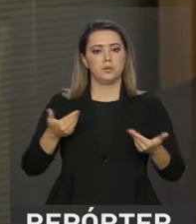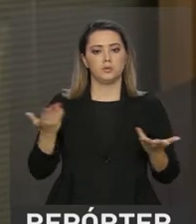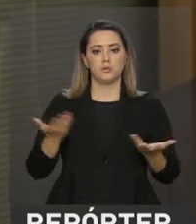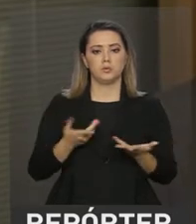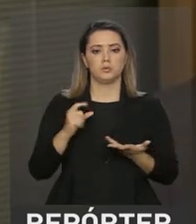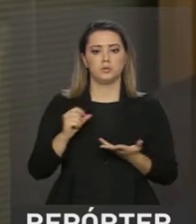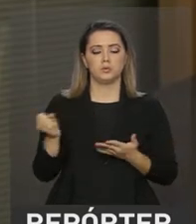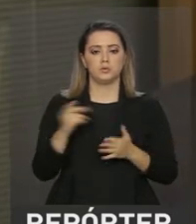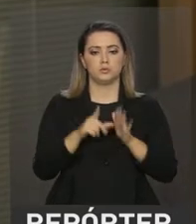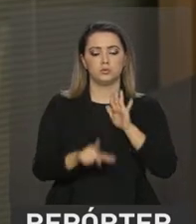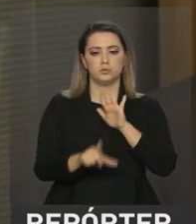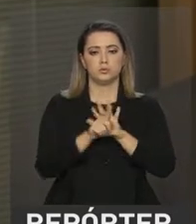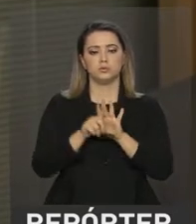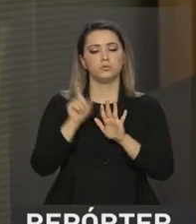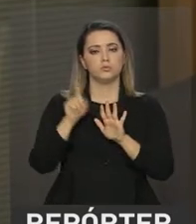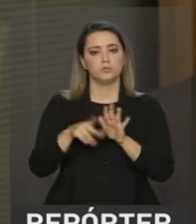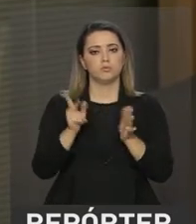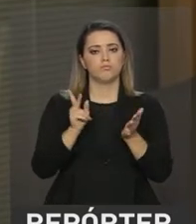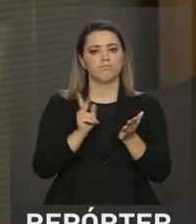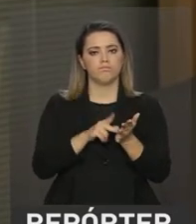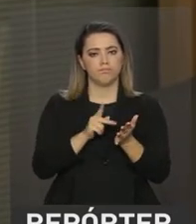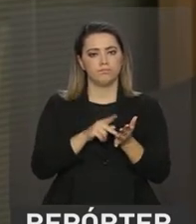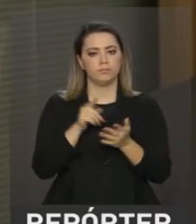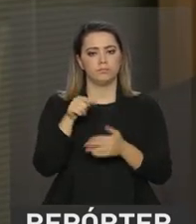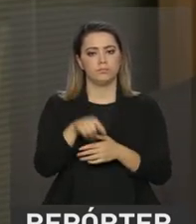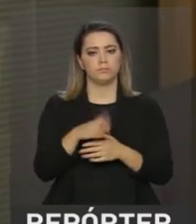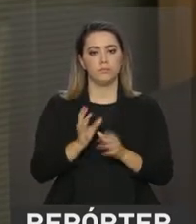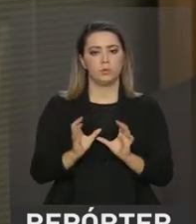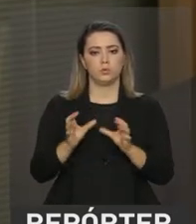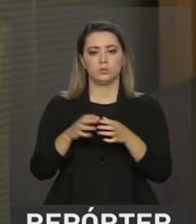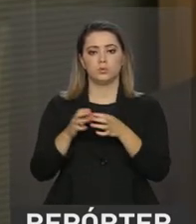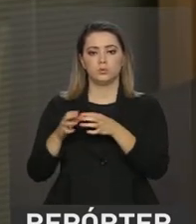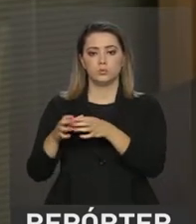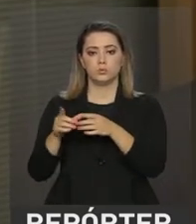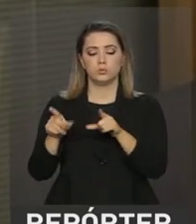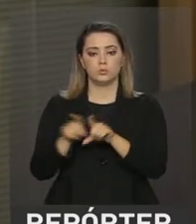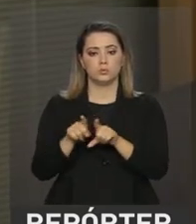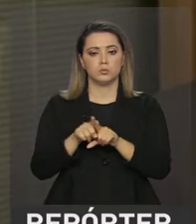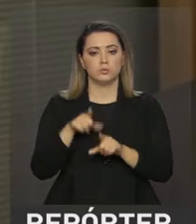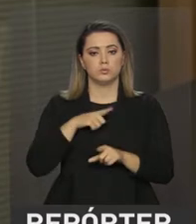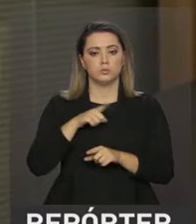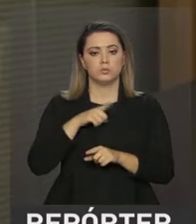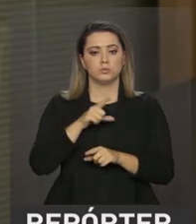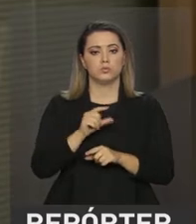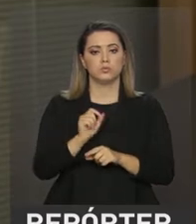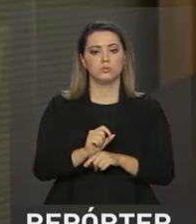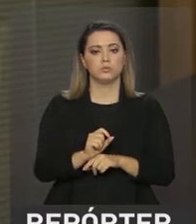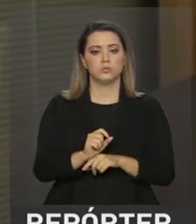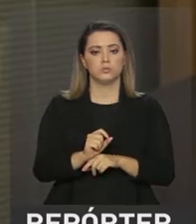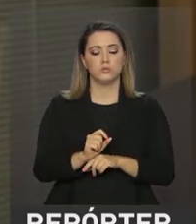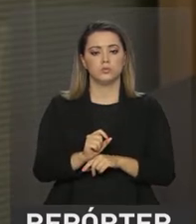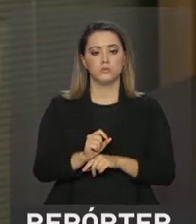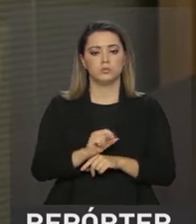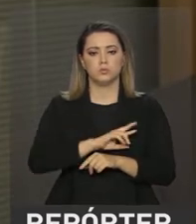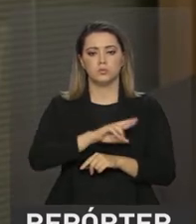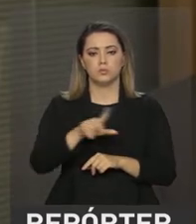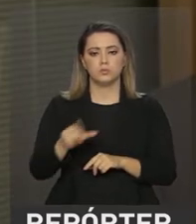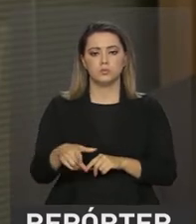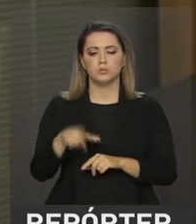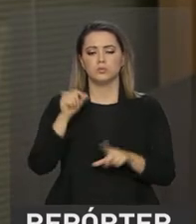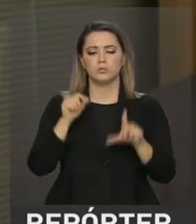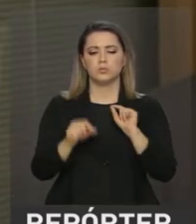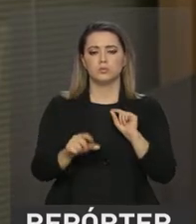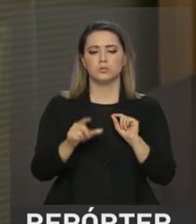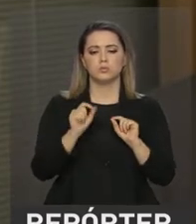com a reforma então com certeza as partes poderão ter né trabalhadores anos poderão ter muitas opções